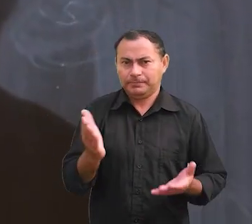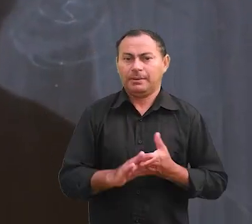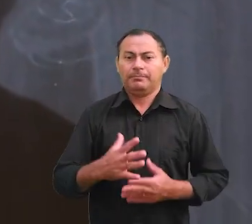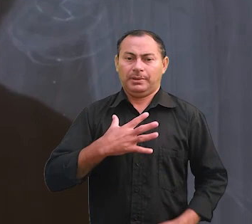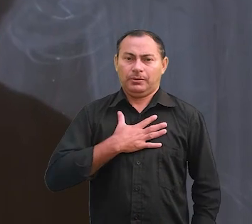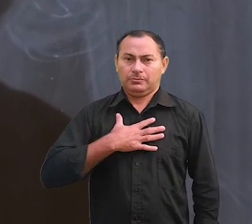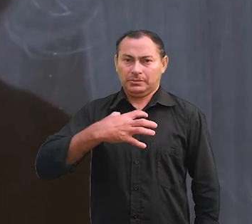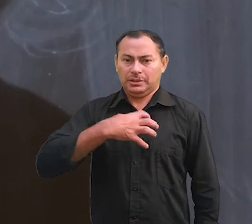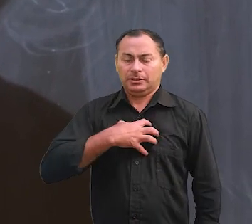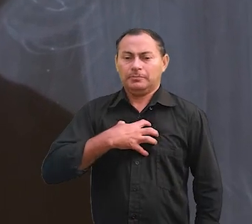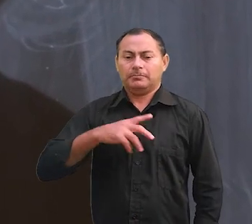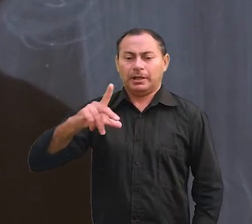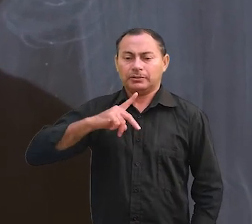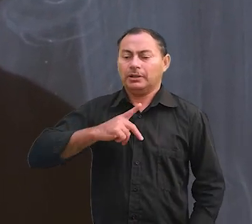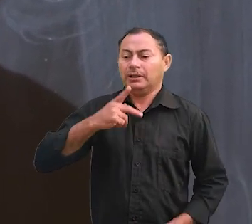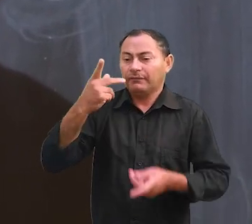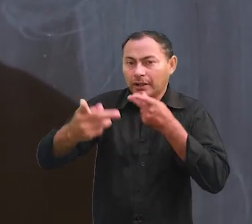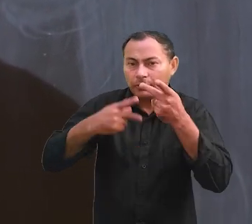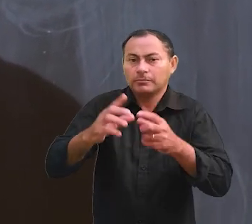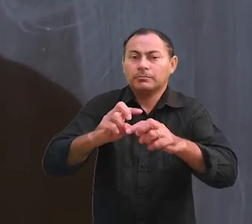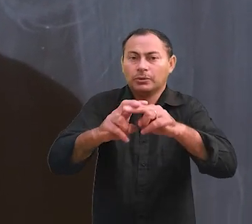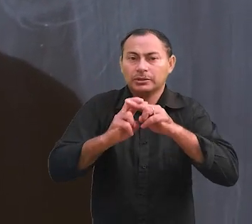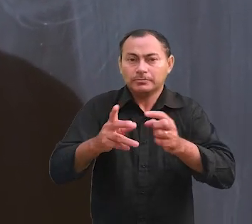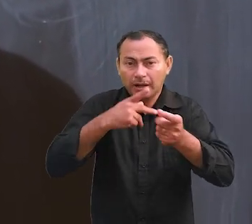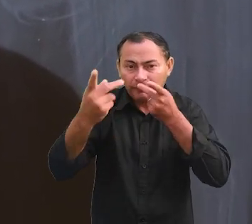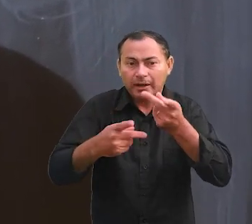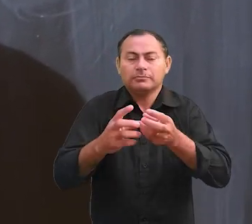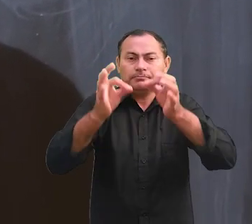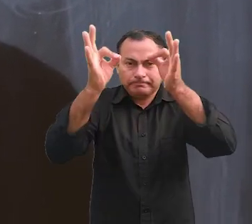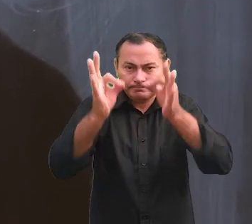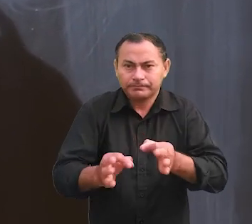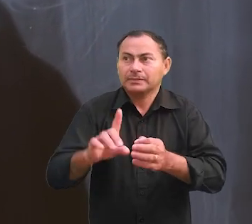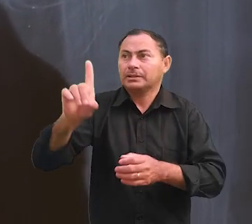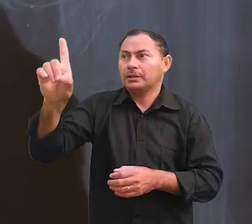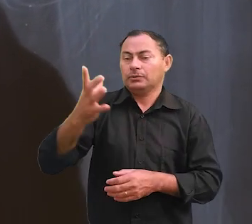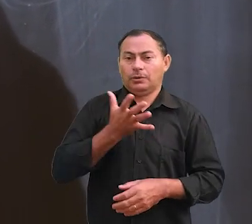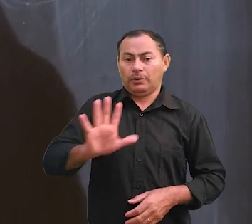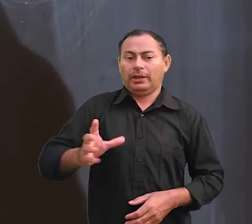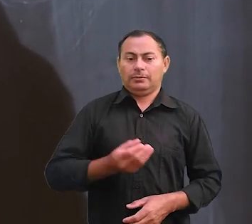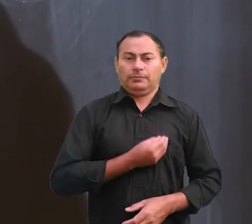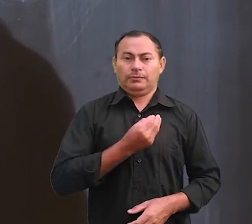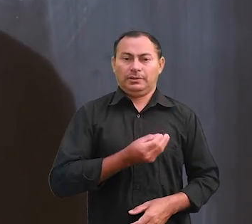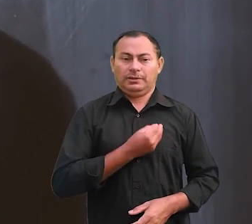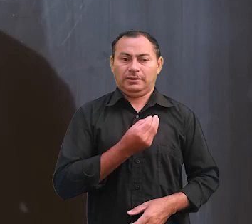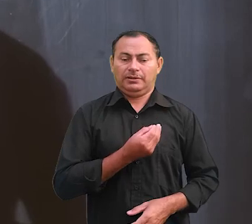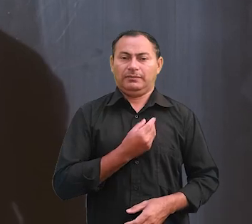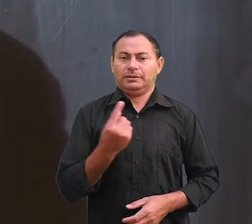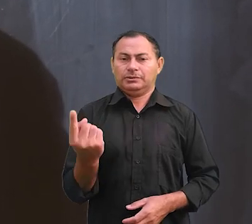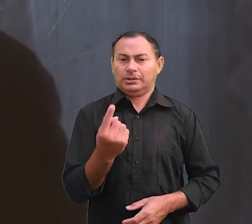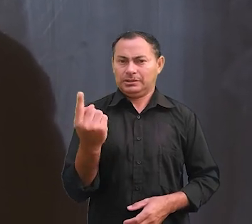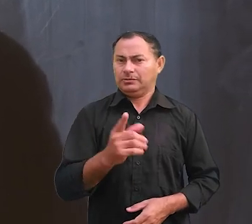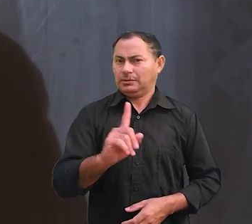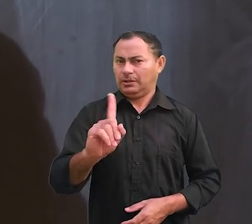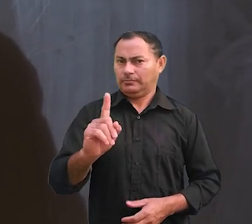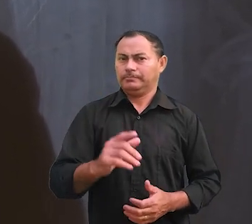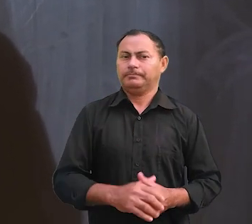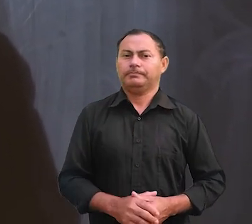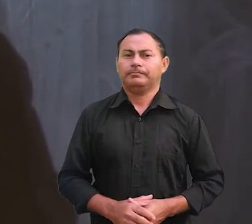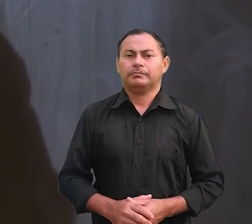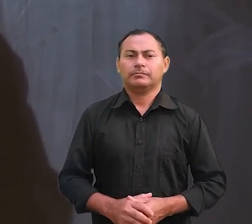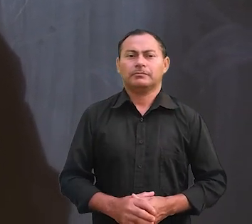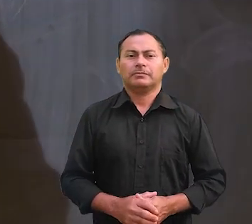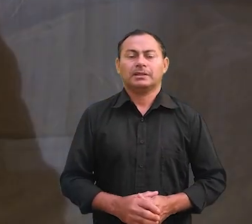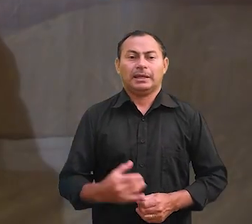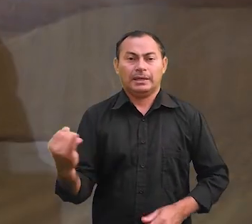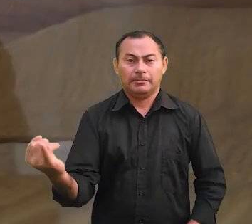é o meu sentimento pessoal ele disse eu digo com convicção que Deus não quer que ninguém ninguém viva só